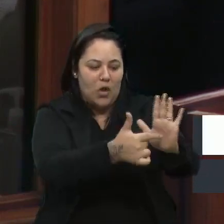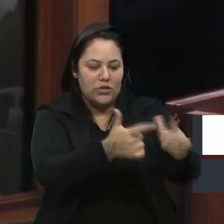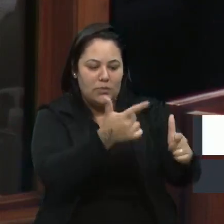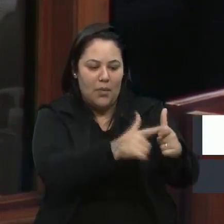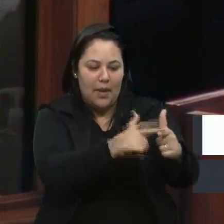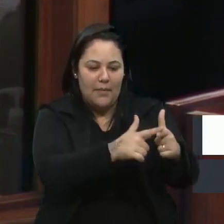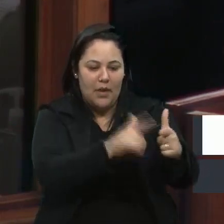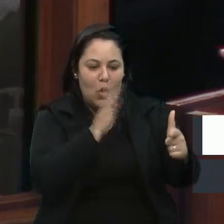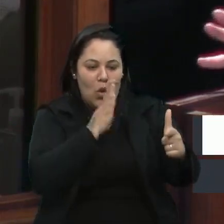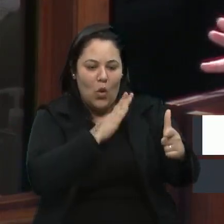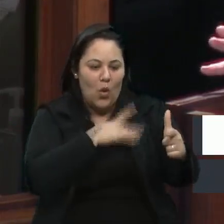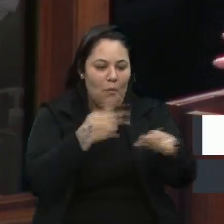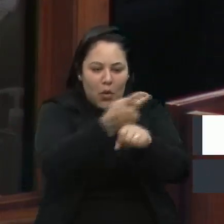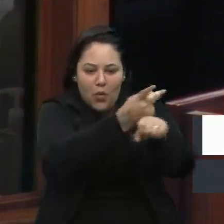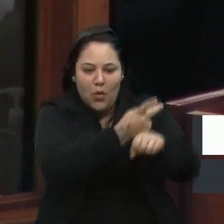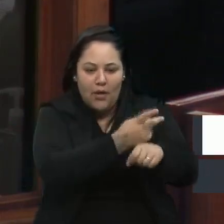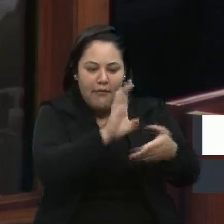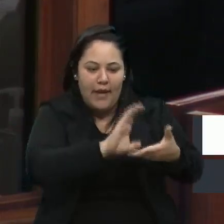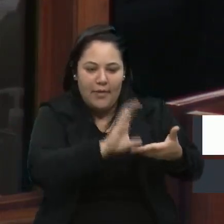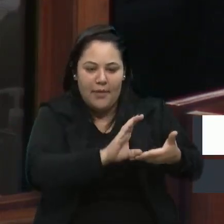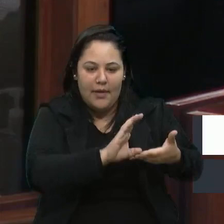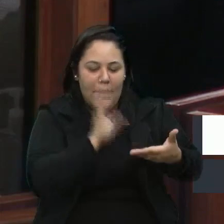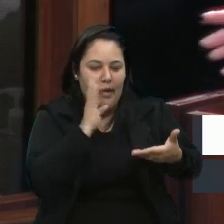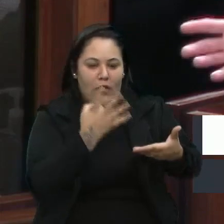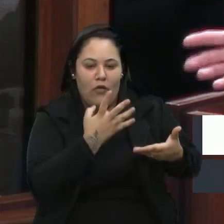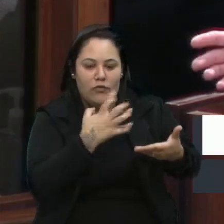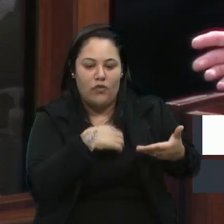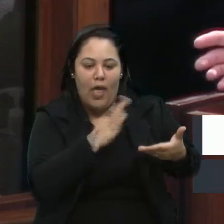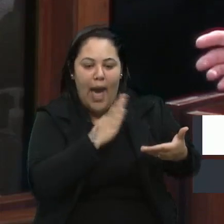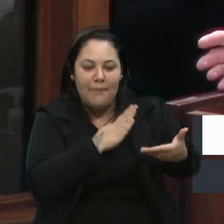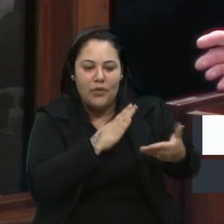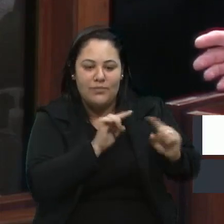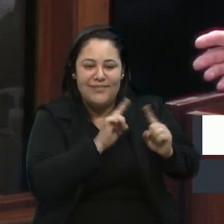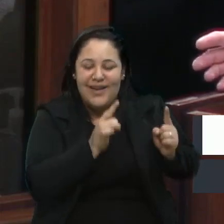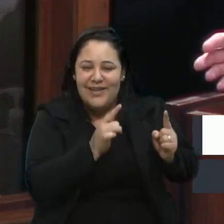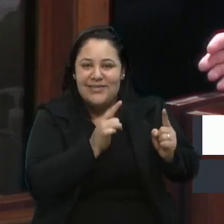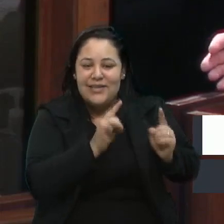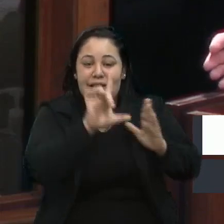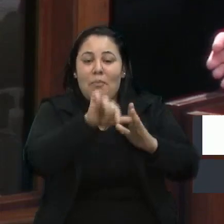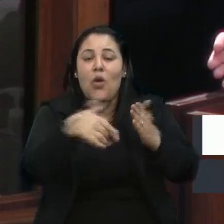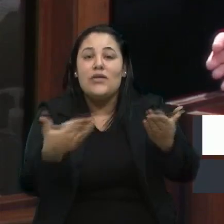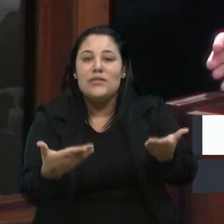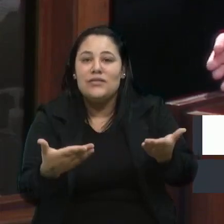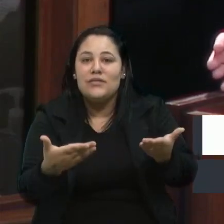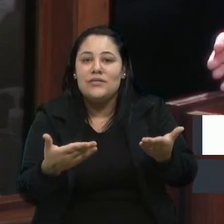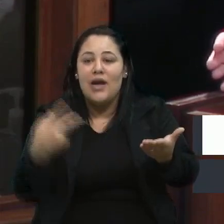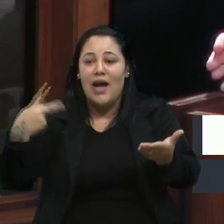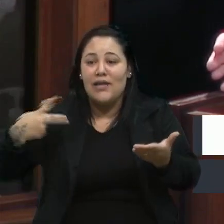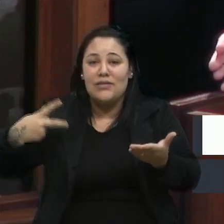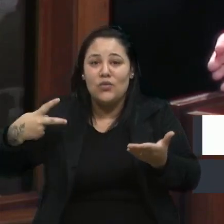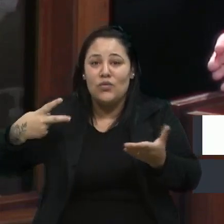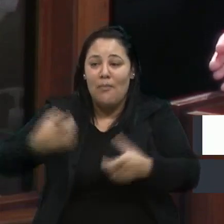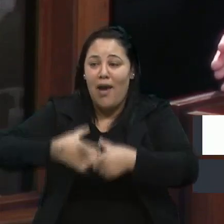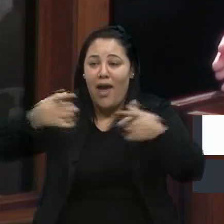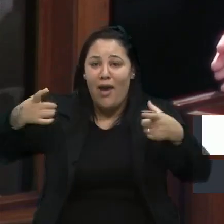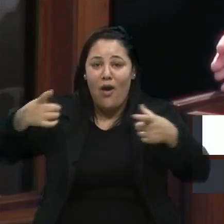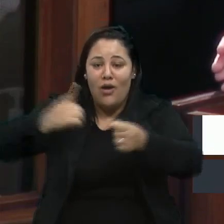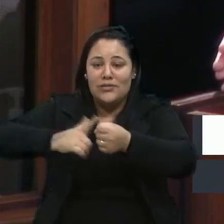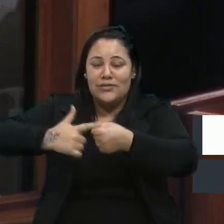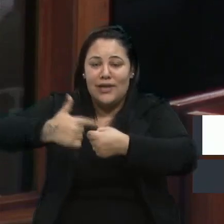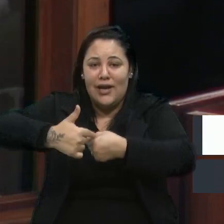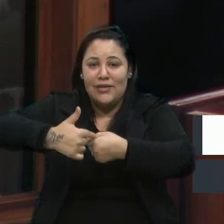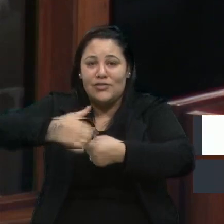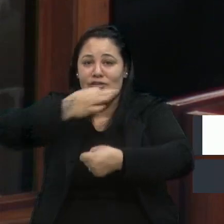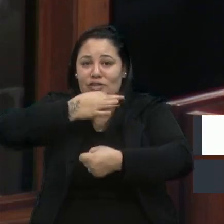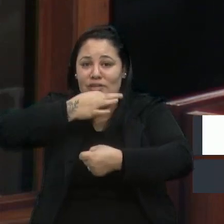projeto, corre fazer um projeto. Não dá para ser assim. Uma cidade do tamanho de Caxias, a segunda principal cidade do nosso estado, uma das principais do